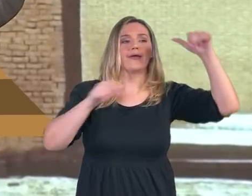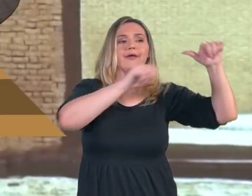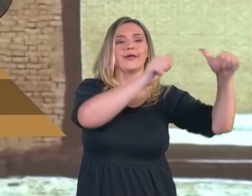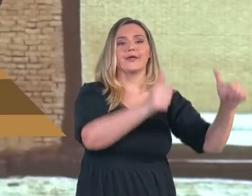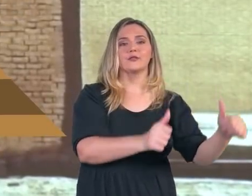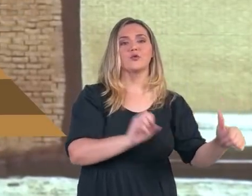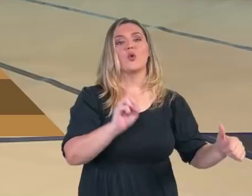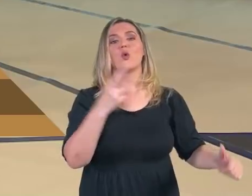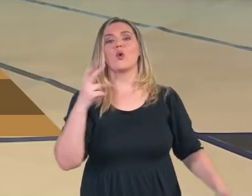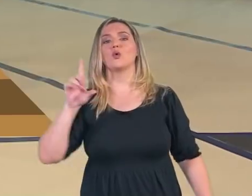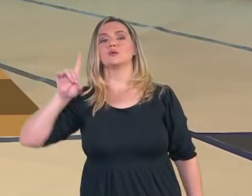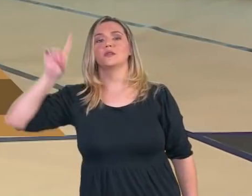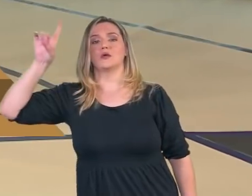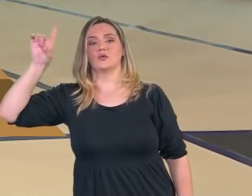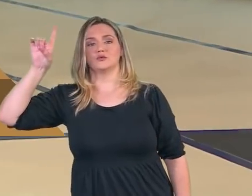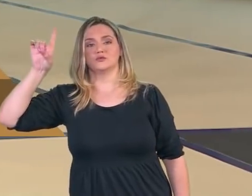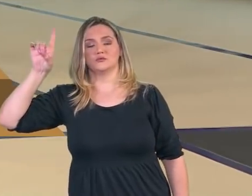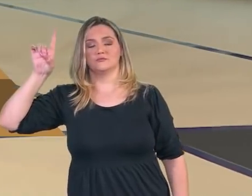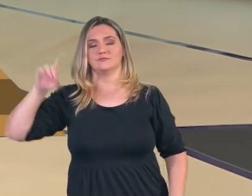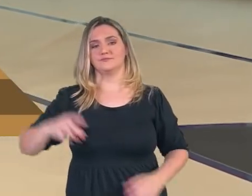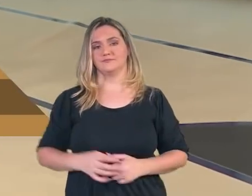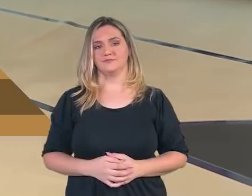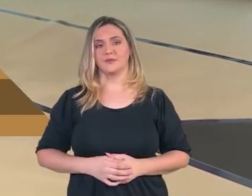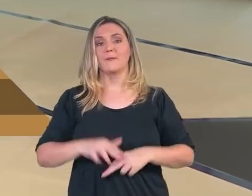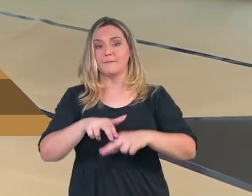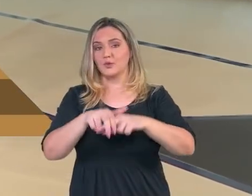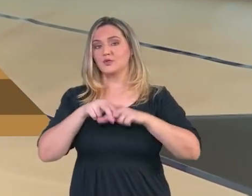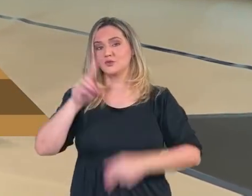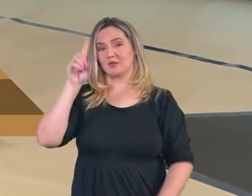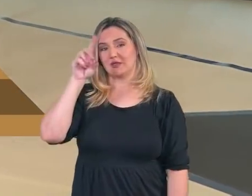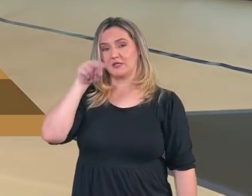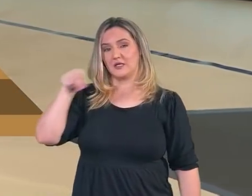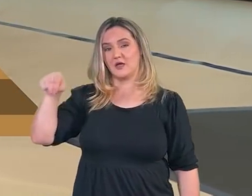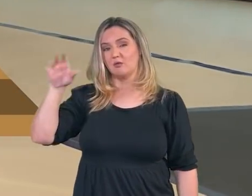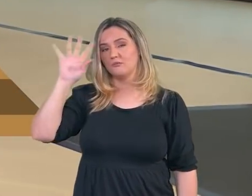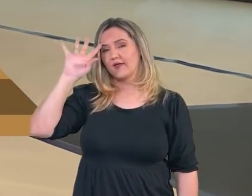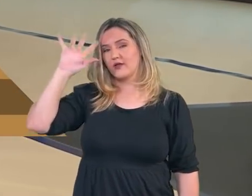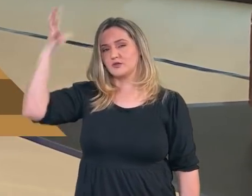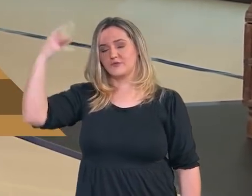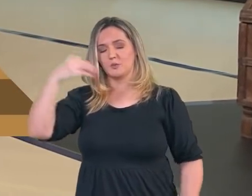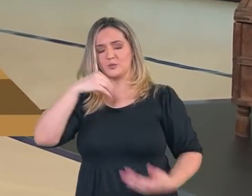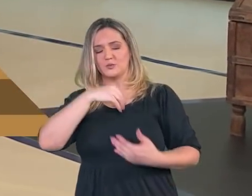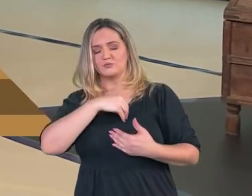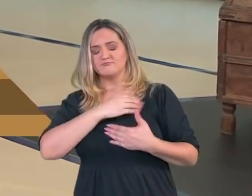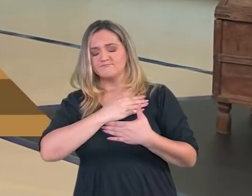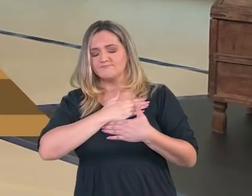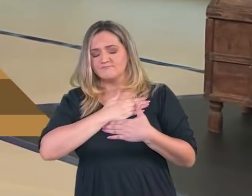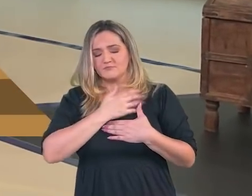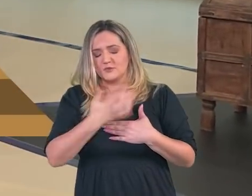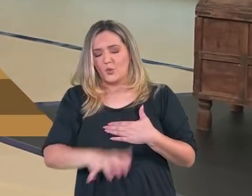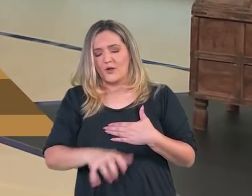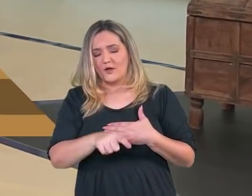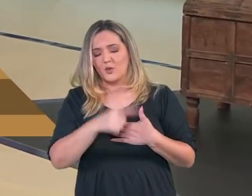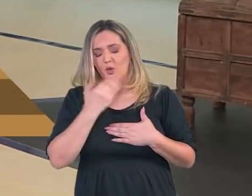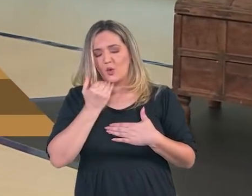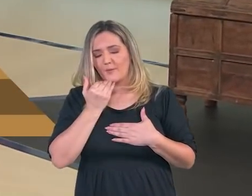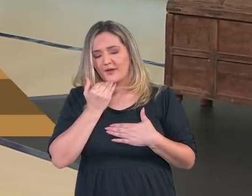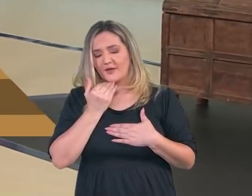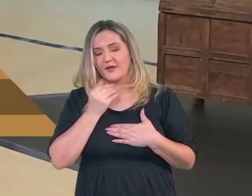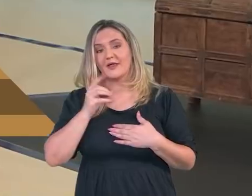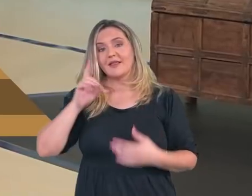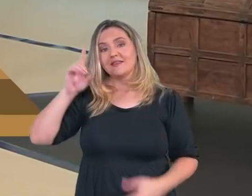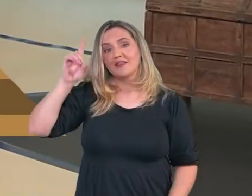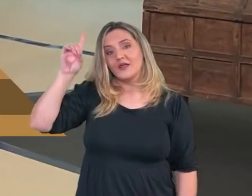Babilônia. Agora, depois que Daniel determina em seu coração não comer daquela comida do rei, o Senhor, de